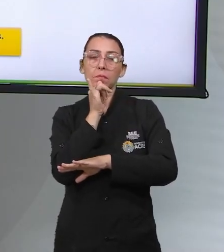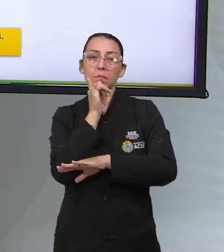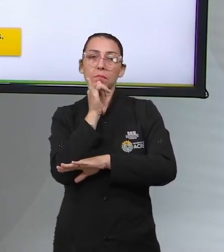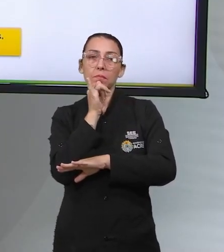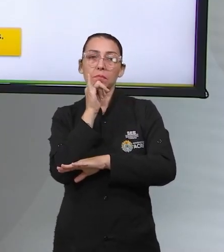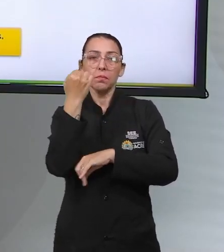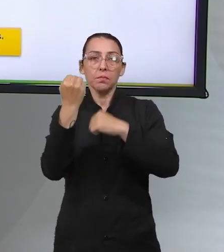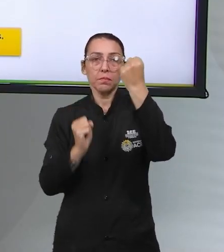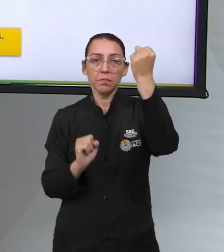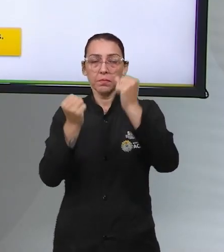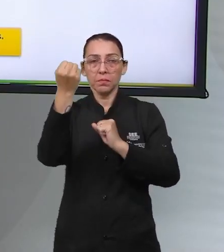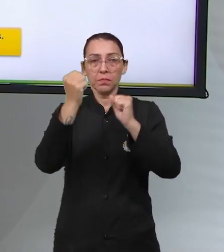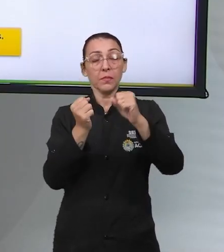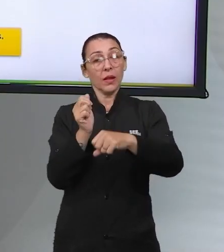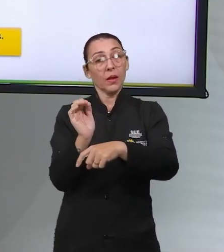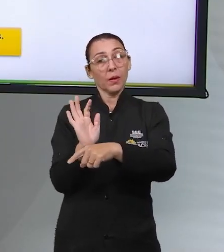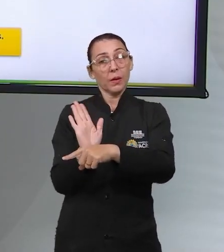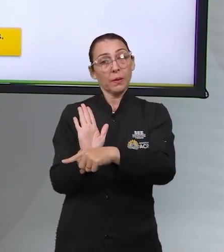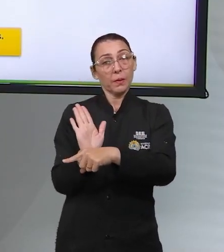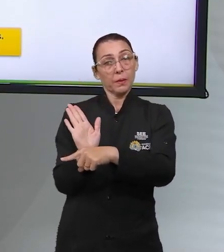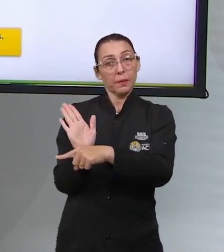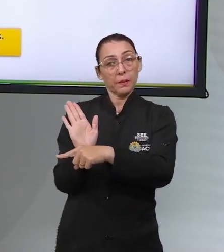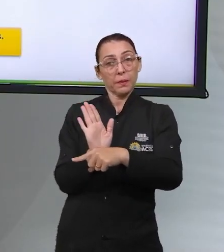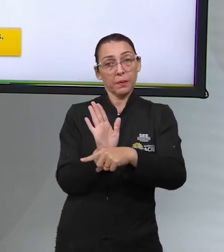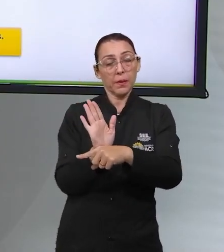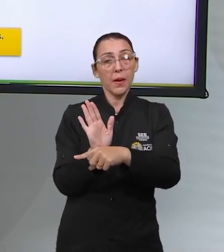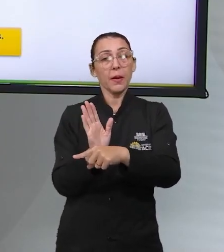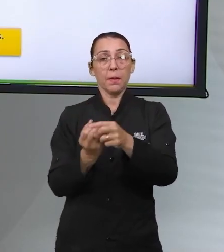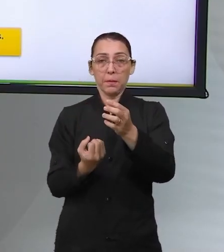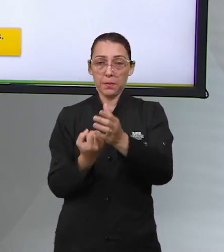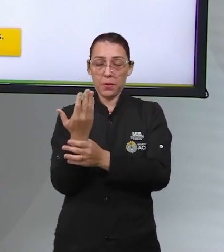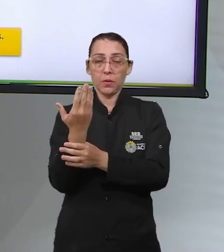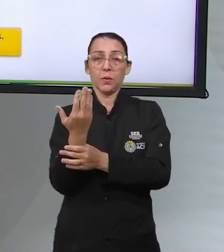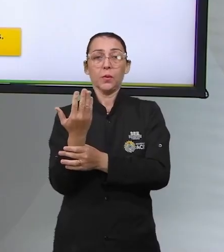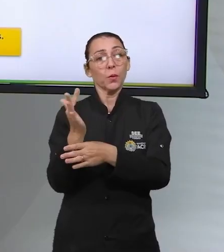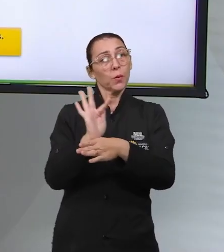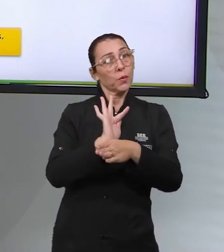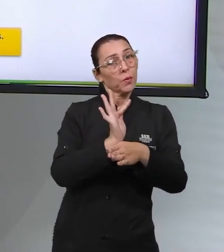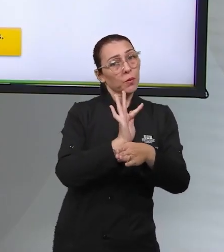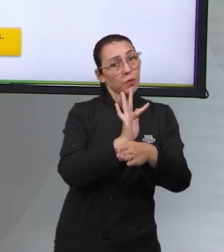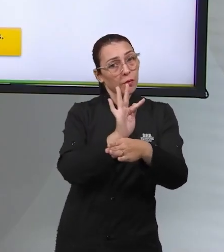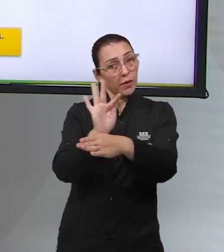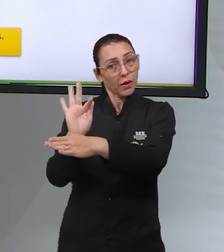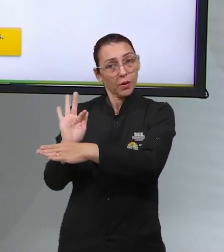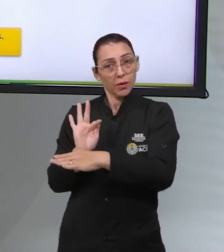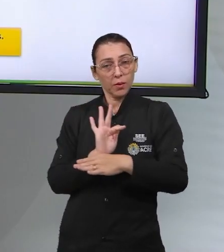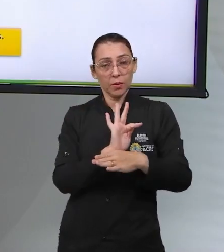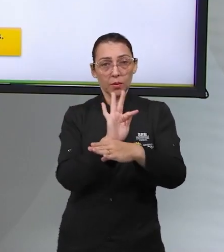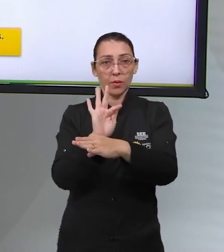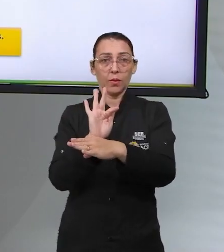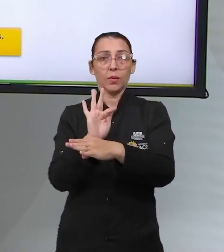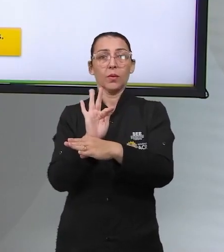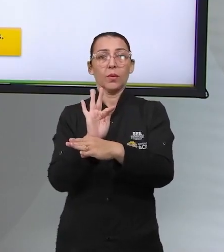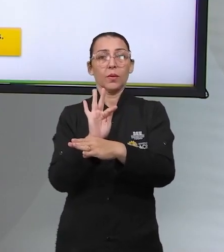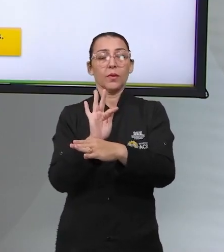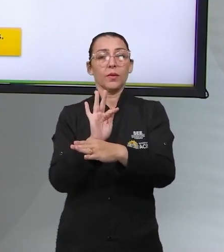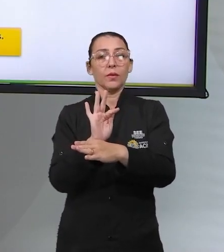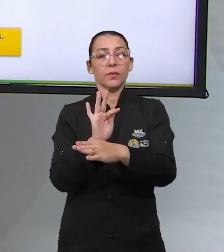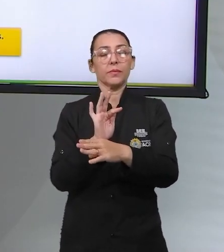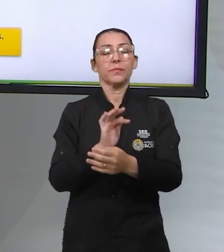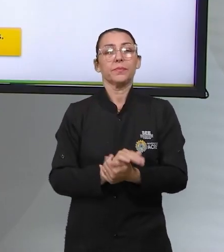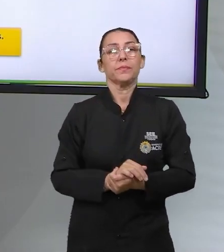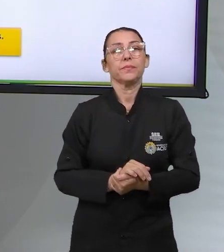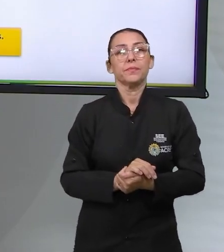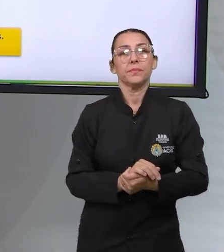a indústria cinematográfica, que produz justamente através de estúdios